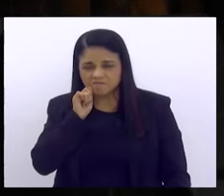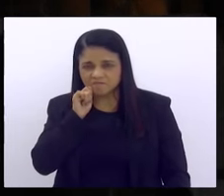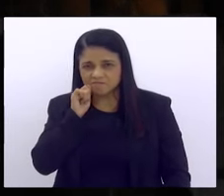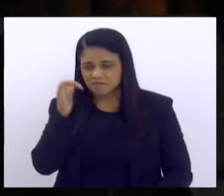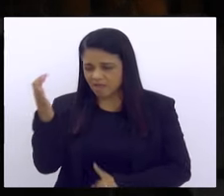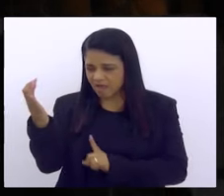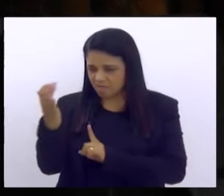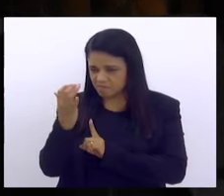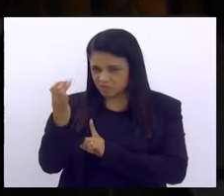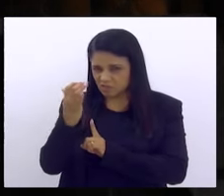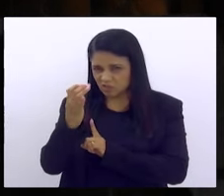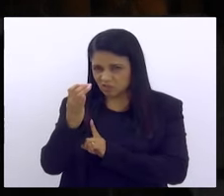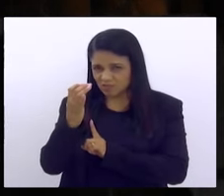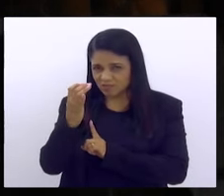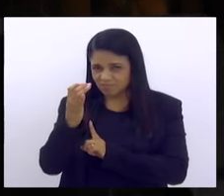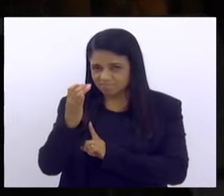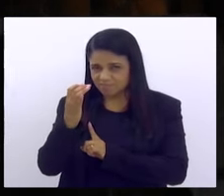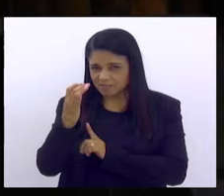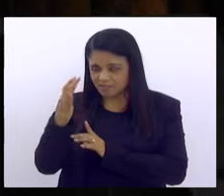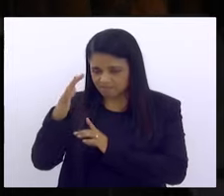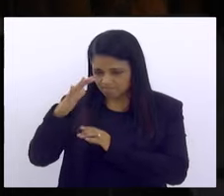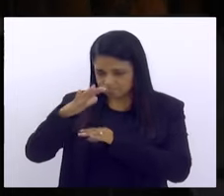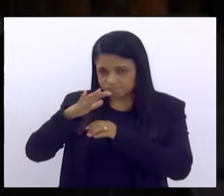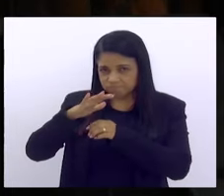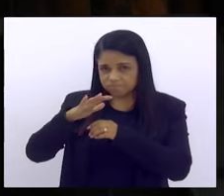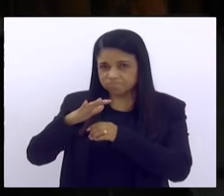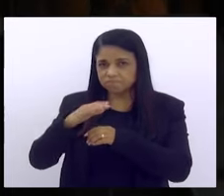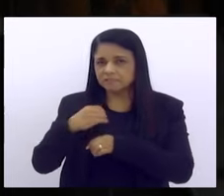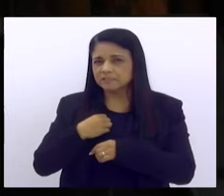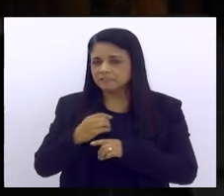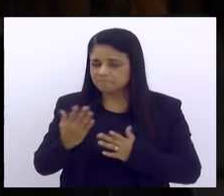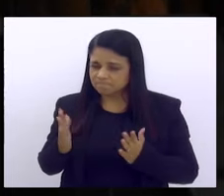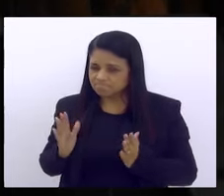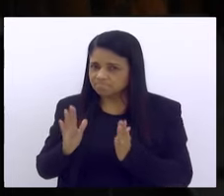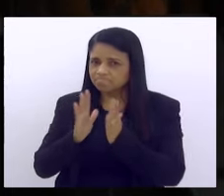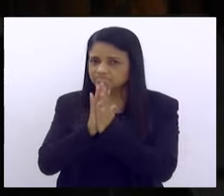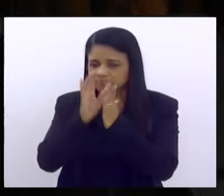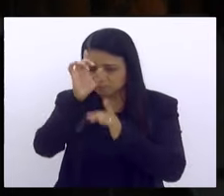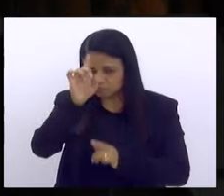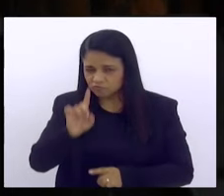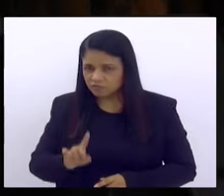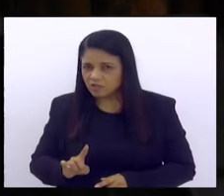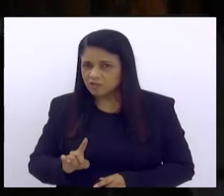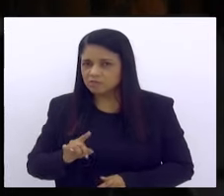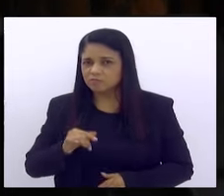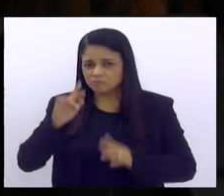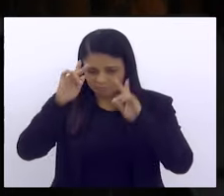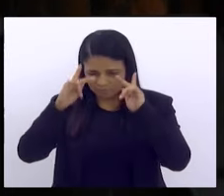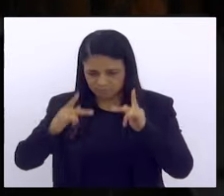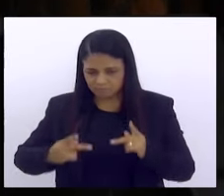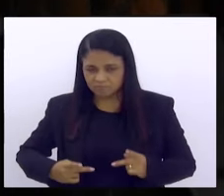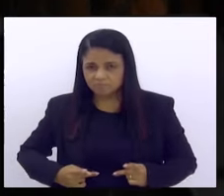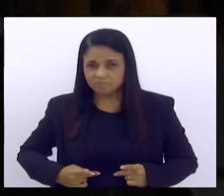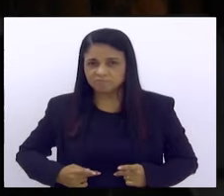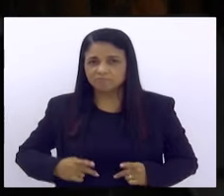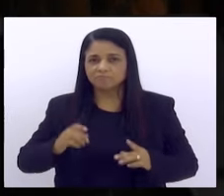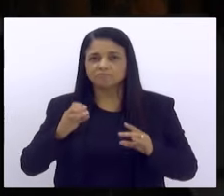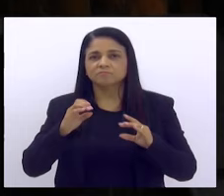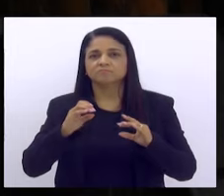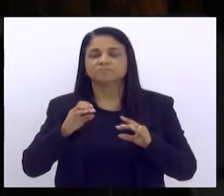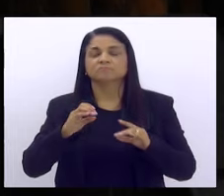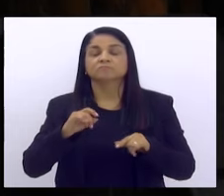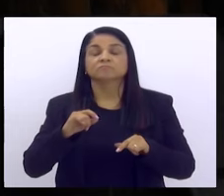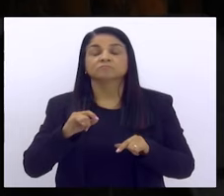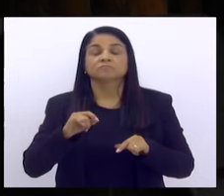intimidadora, que afronta a dignidade do cidadão no Estado do Rio de Janeiro. Meu respeito aos meus